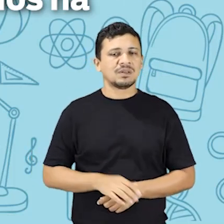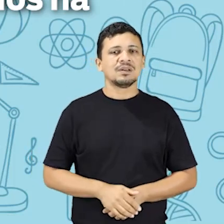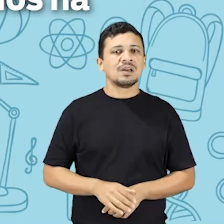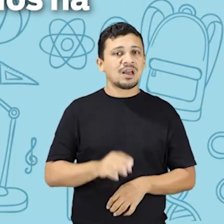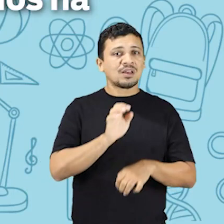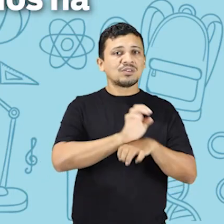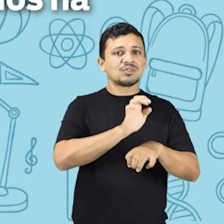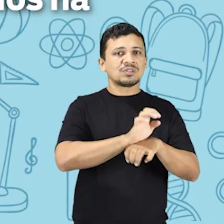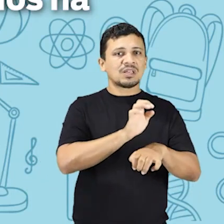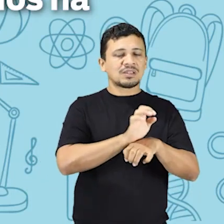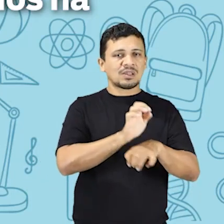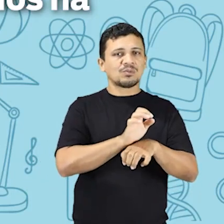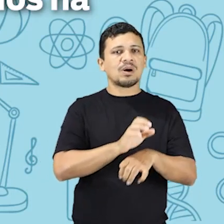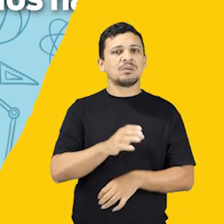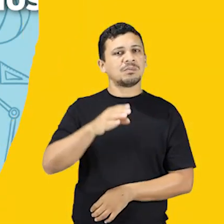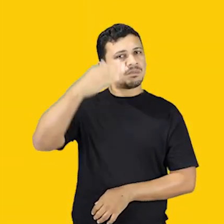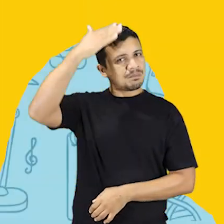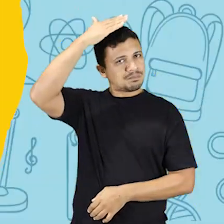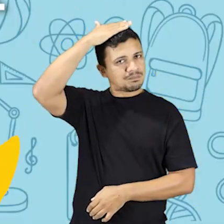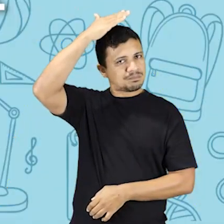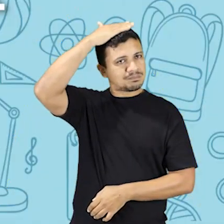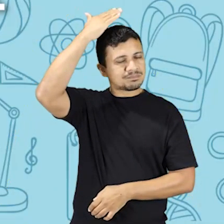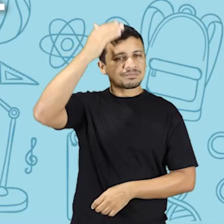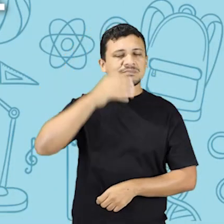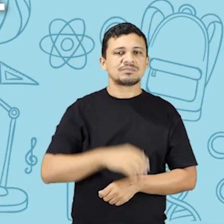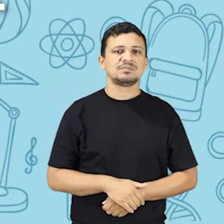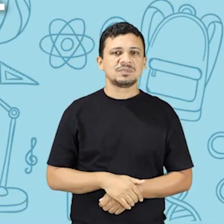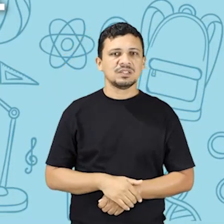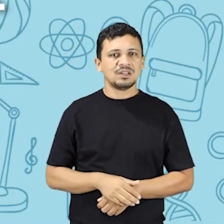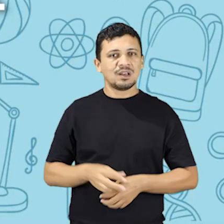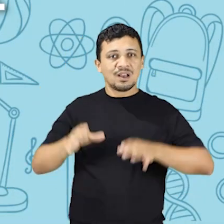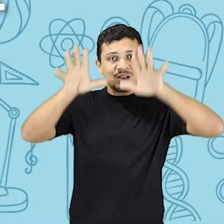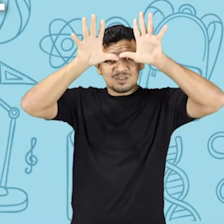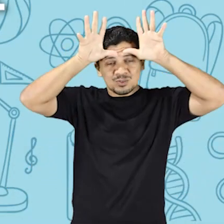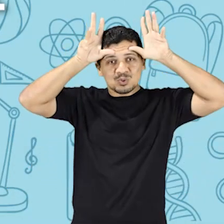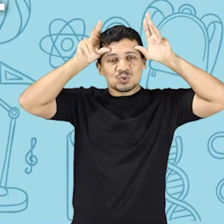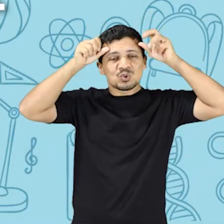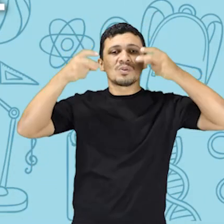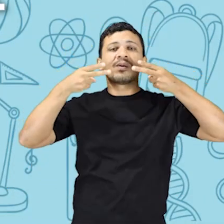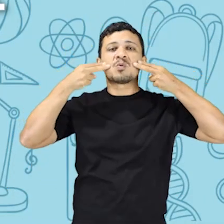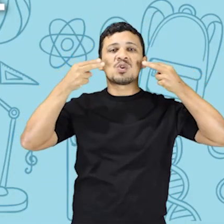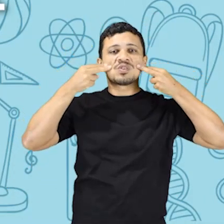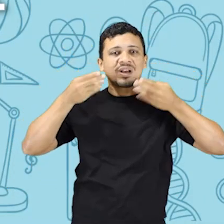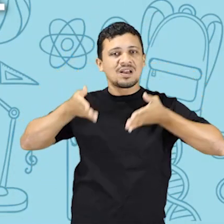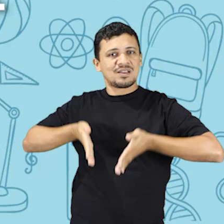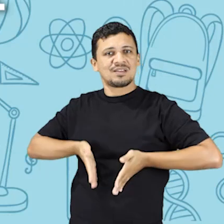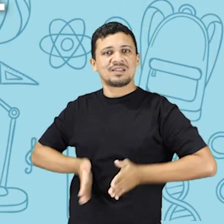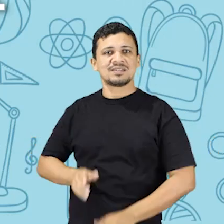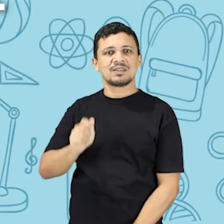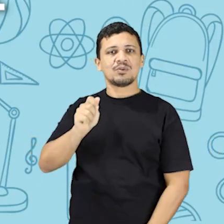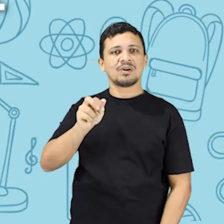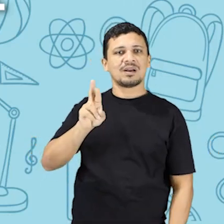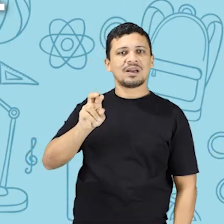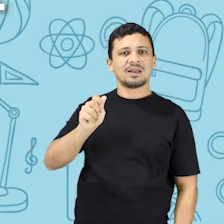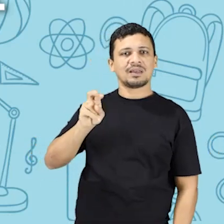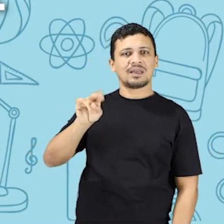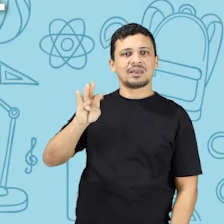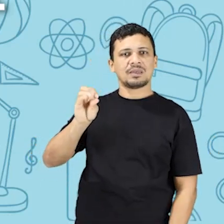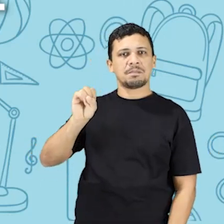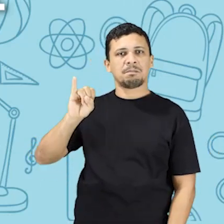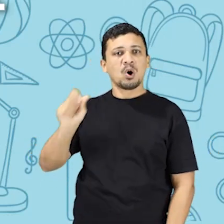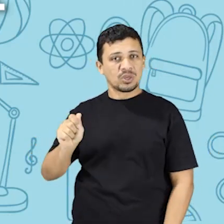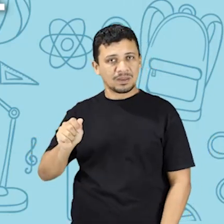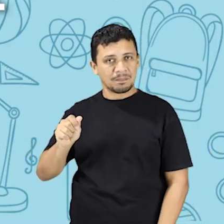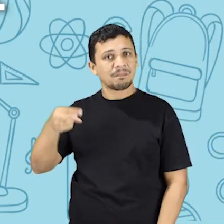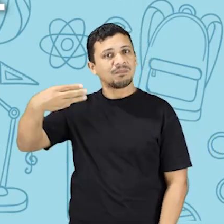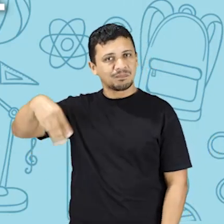Universidade Estadual do Oeste do Paraná. Sônia Guajajara nasceu na terra indígena de Araribóia, no